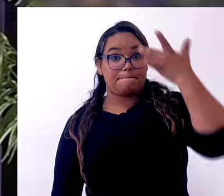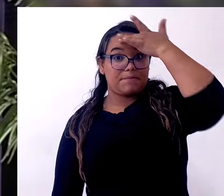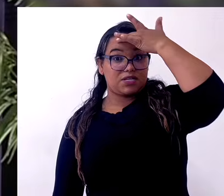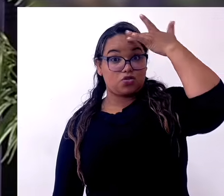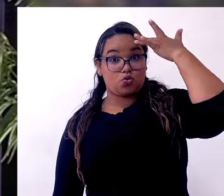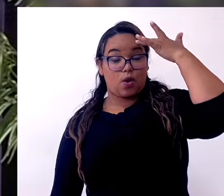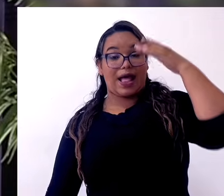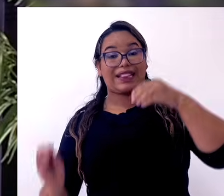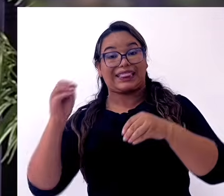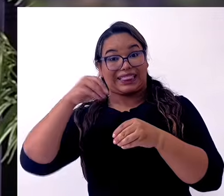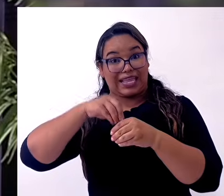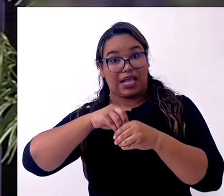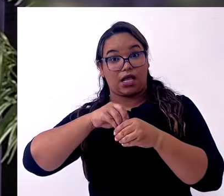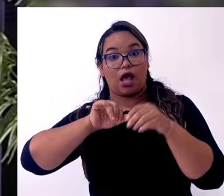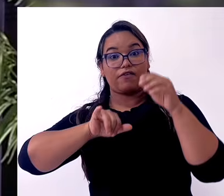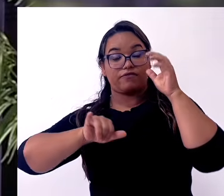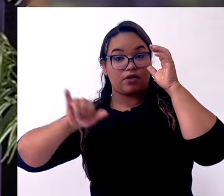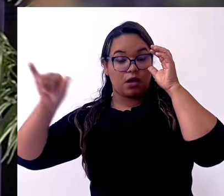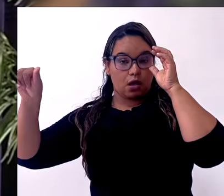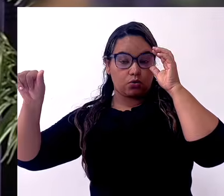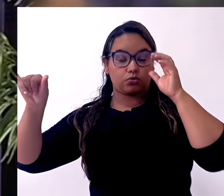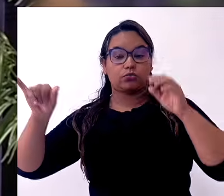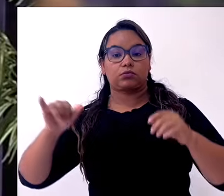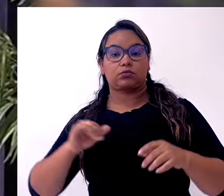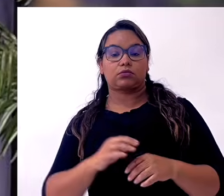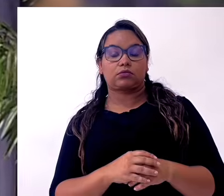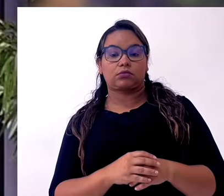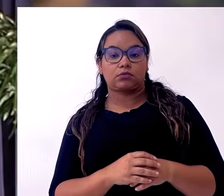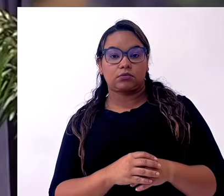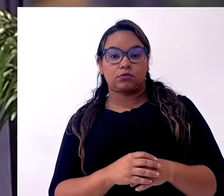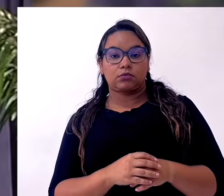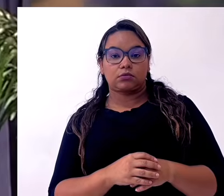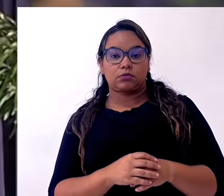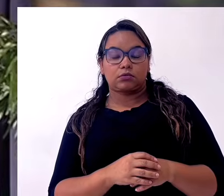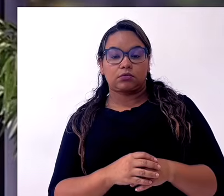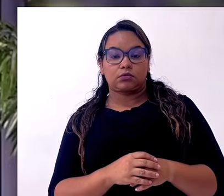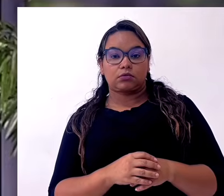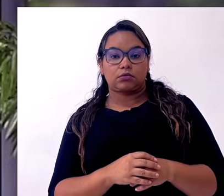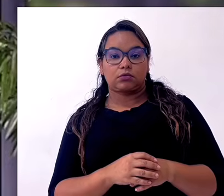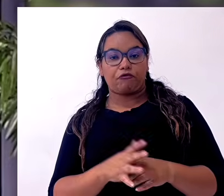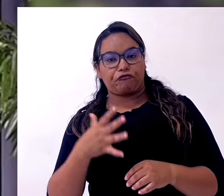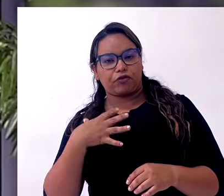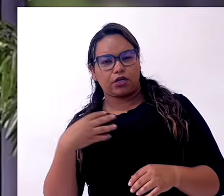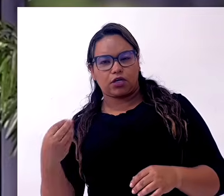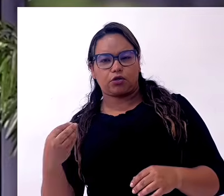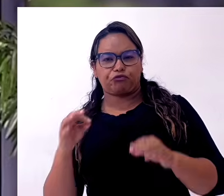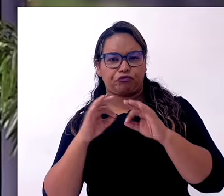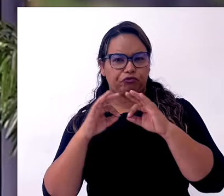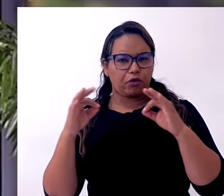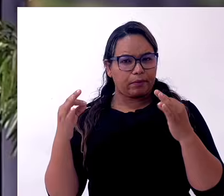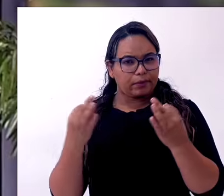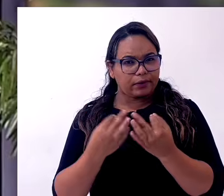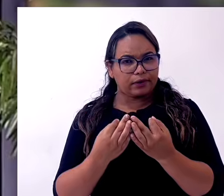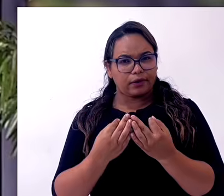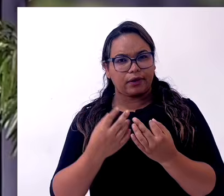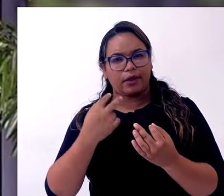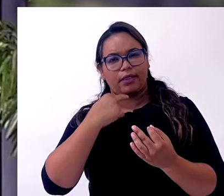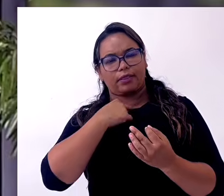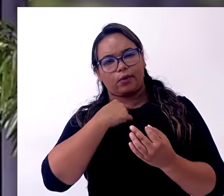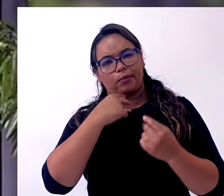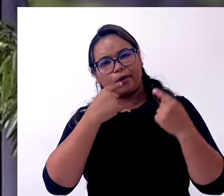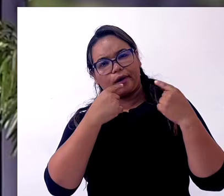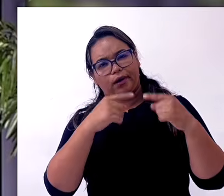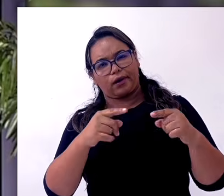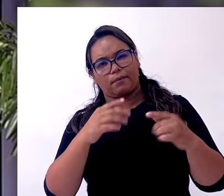nenhuma caixa preta, nada. Algo assim nunca tinha acontecido antes.